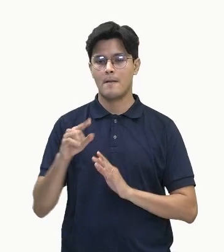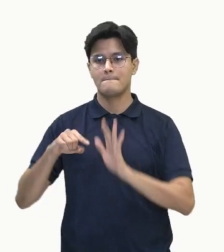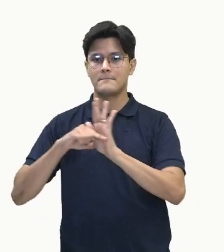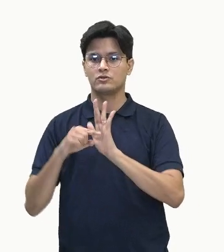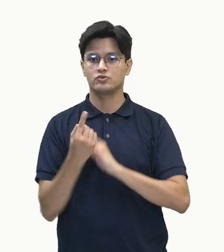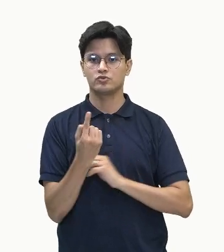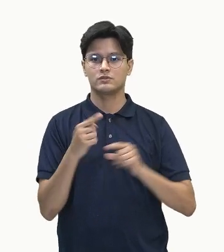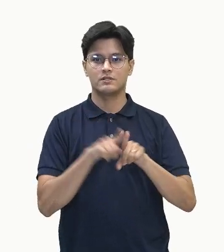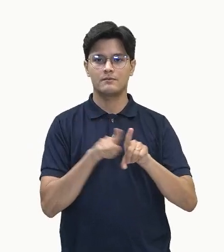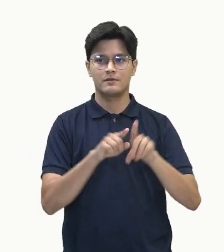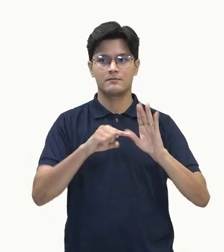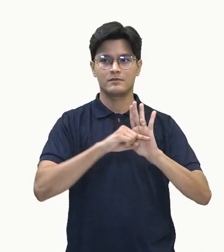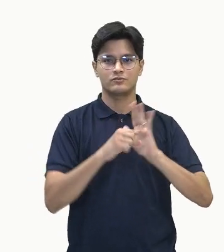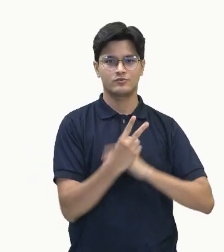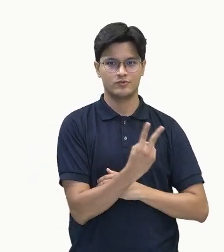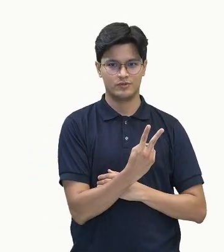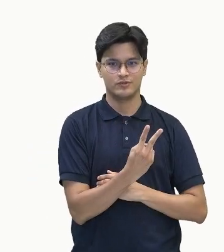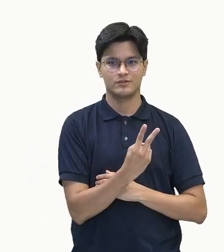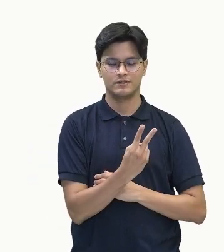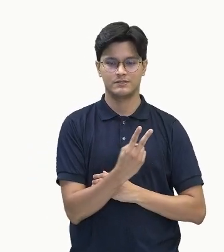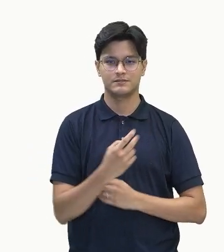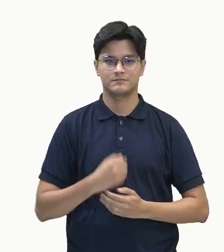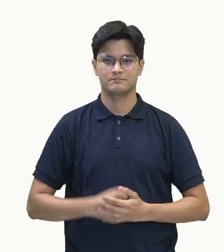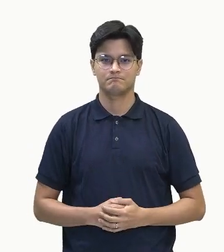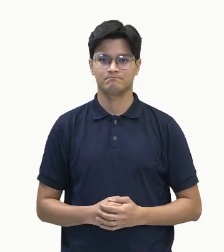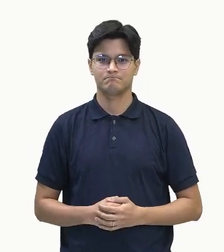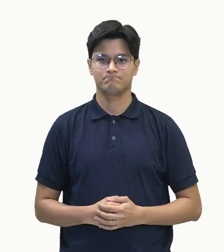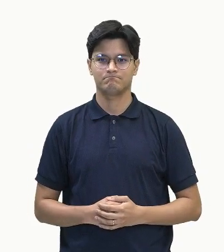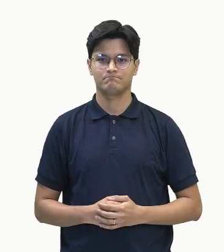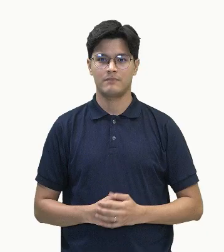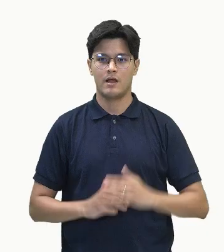esquerda, quanto aqui para baixo também. Perfeito?